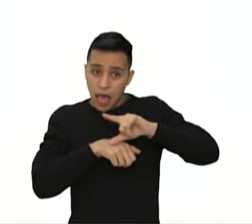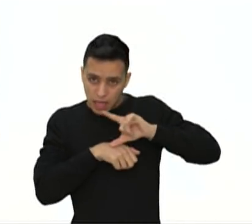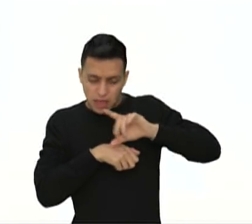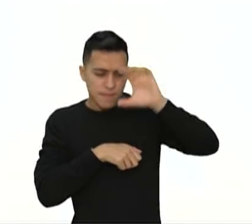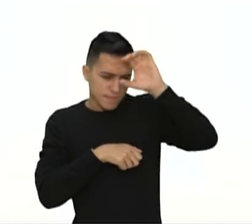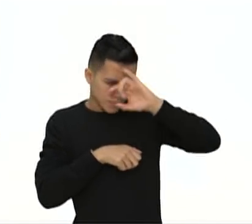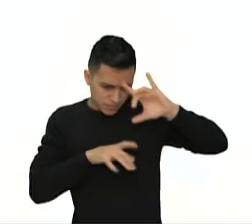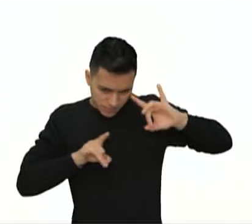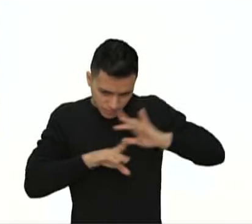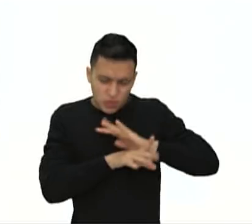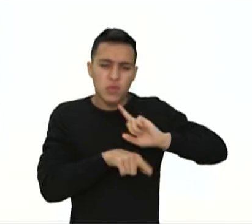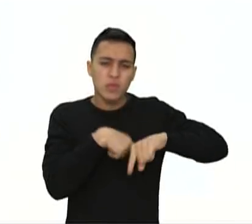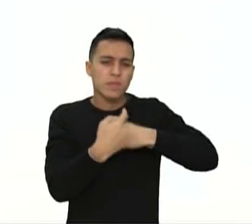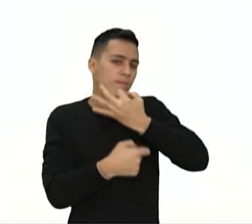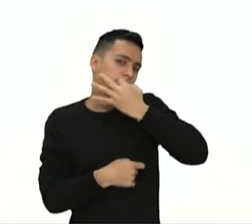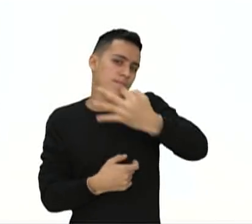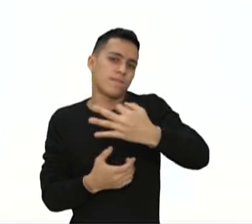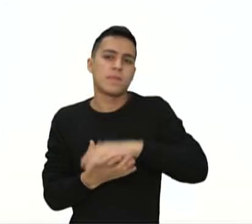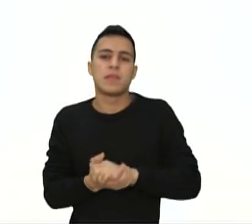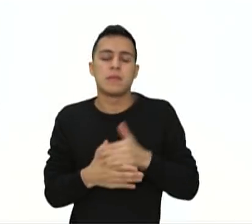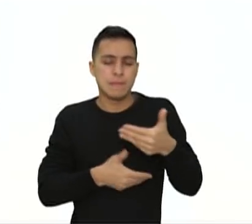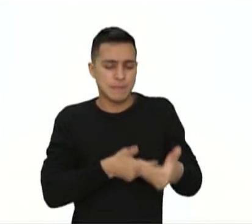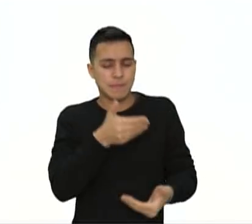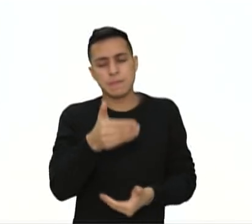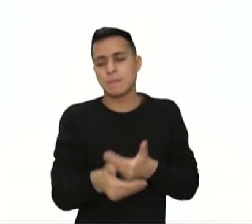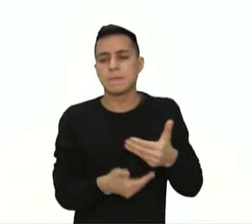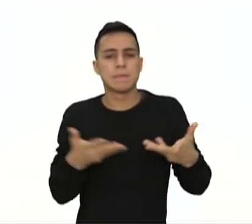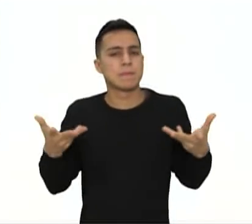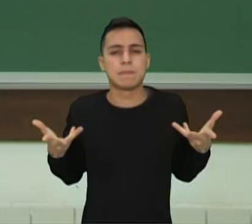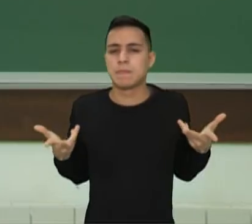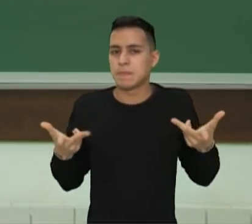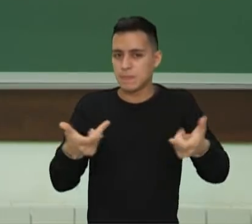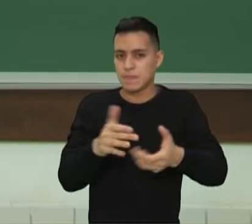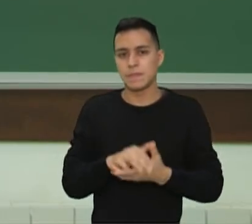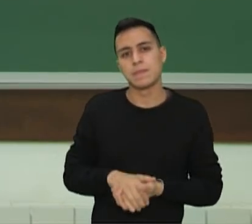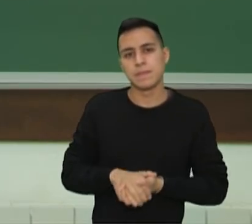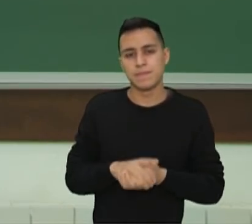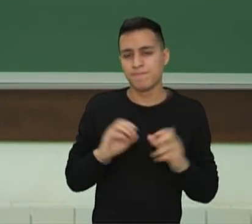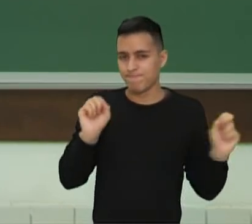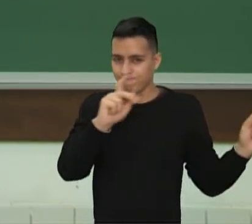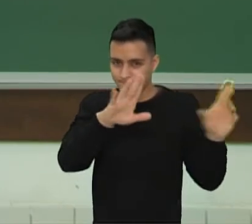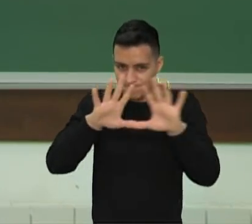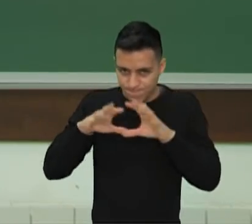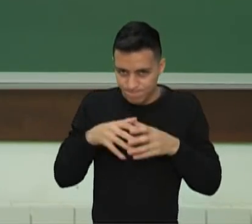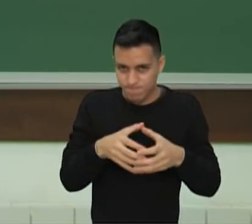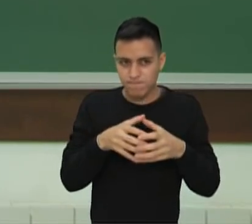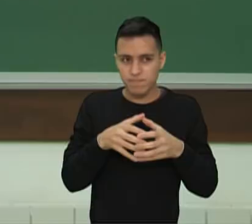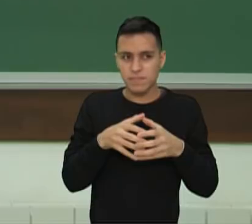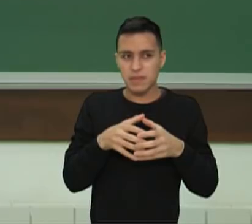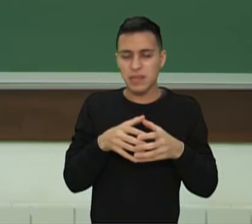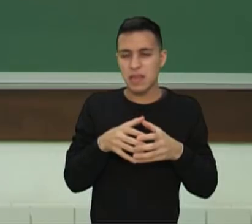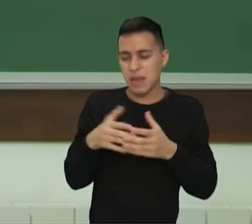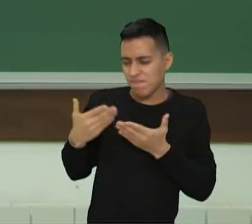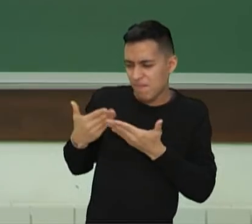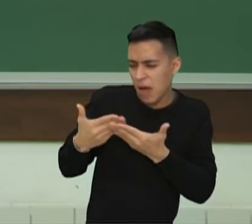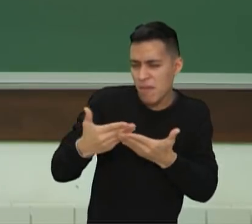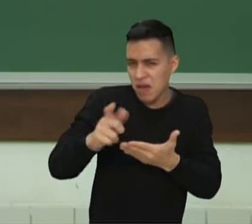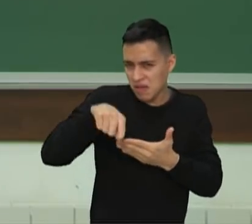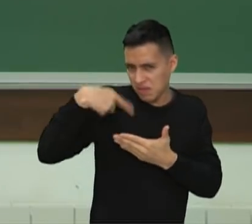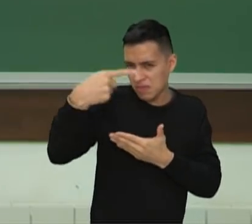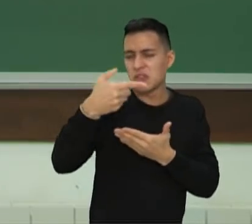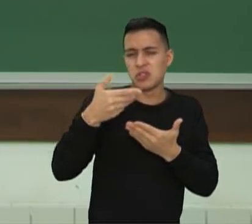Aprendeu, entendeu, aí depois as coisas vão fluindo automaticamente. Ok, turminha? Ainda temos mais algumas aulas sobre